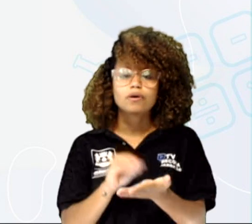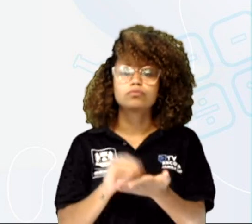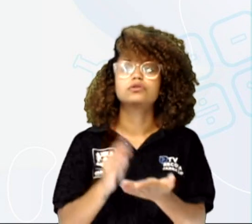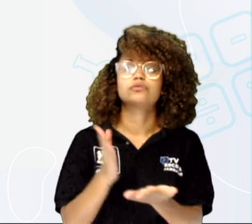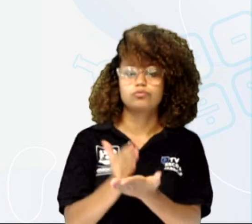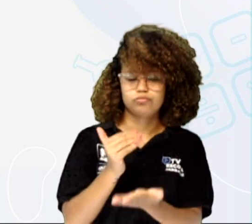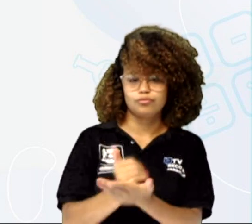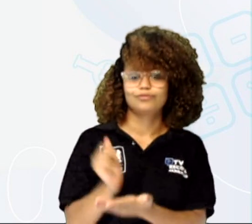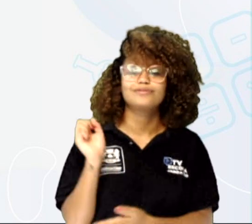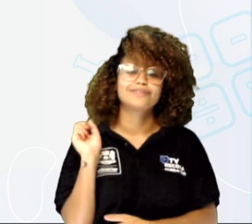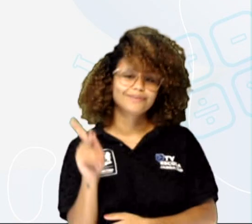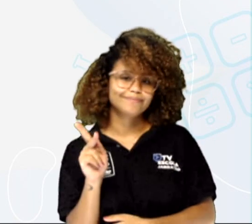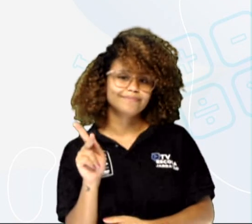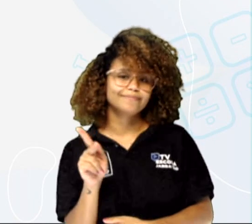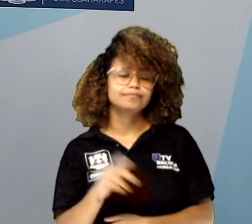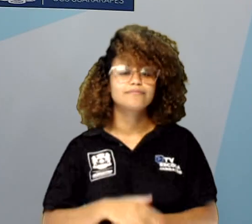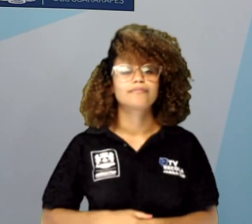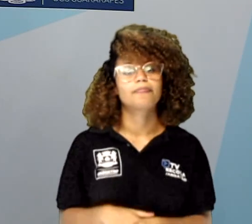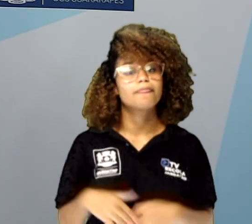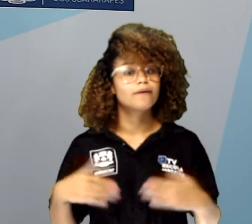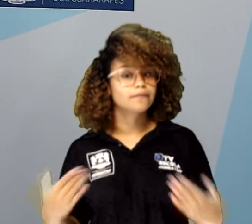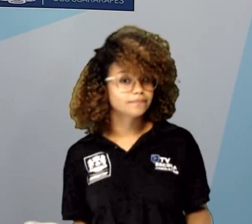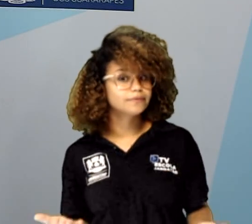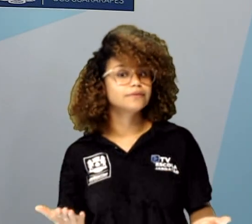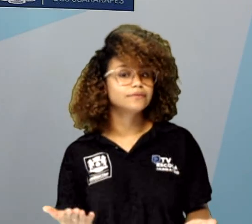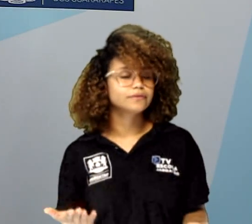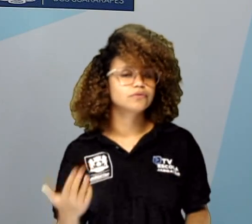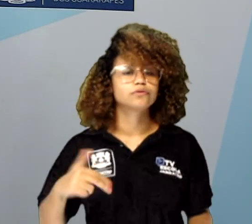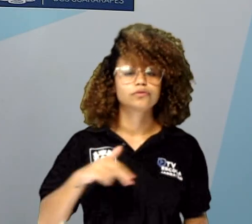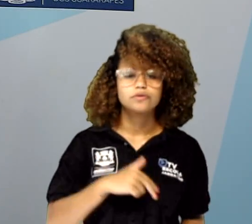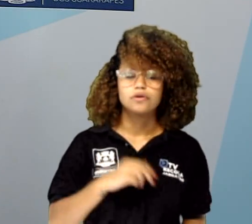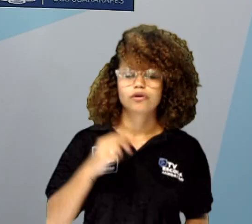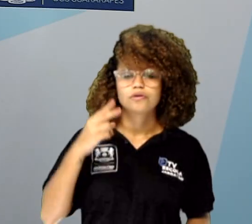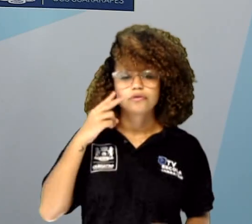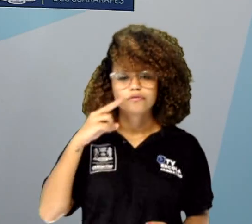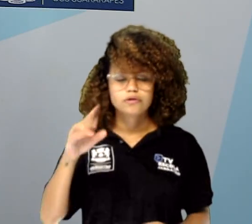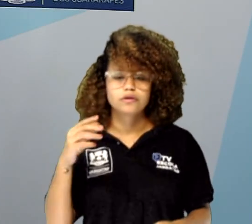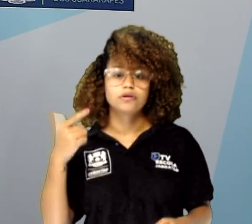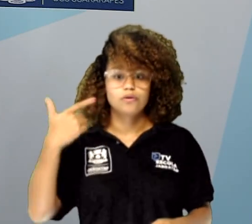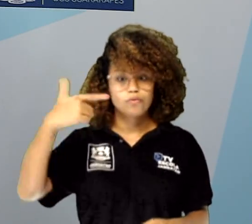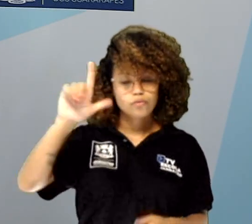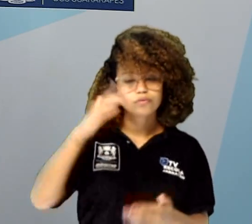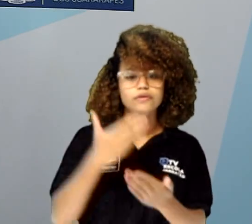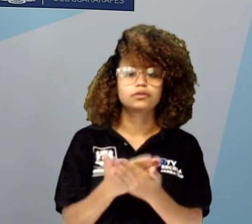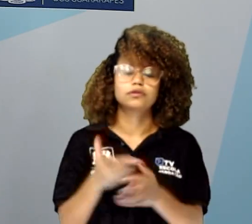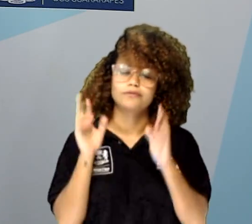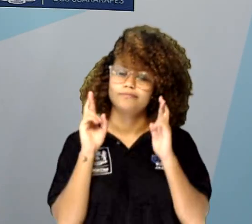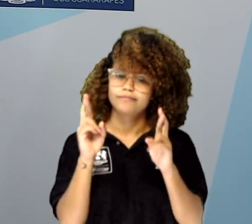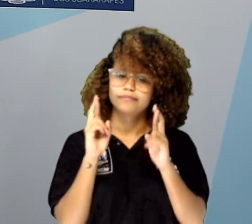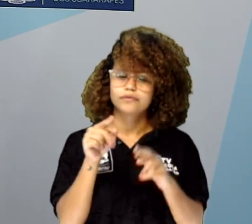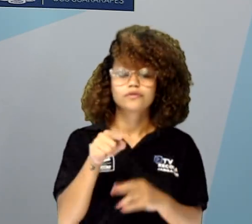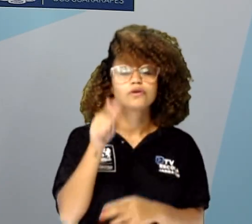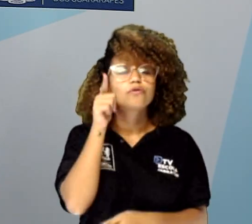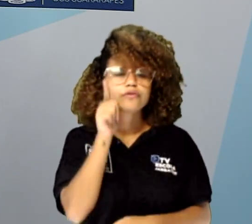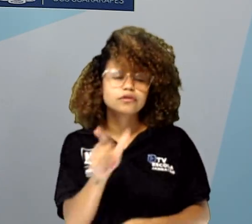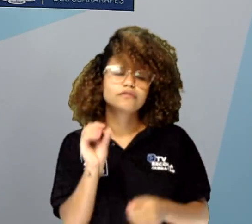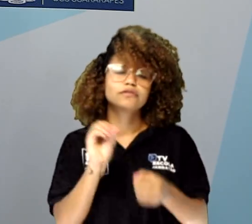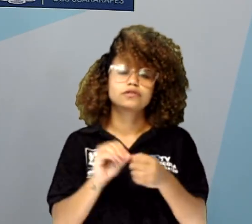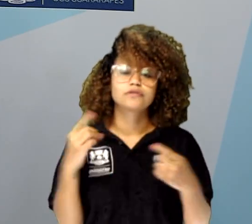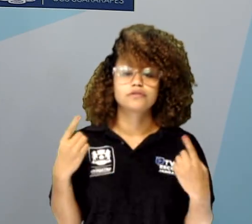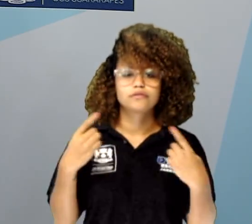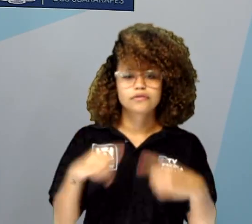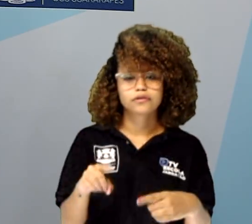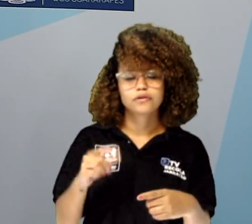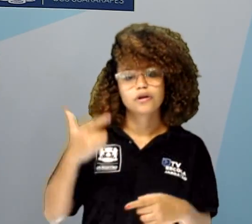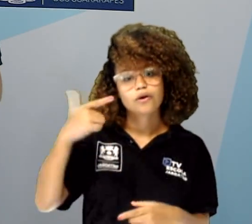tá? Então, pessoal, é isso. A gente vai se ver logo mais na próxima aula. Eu espero que você consiga resolver o desafio e